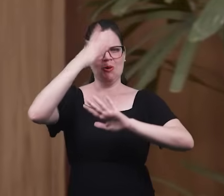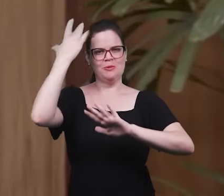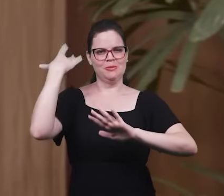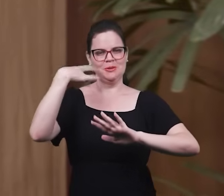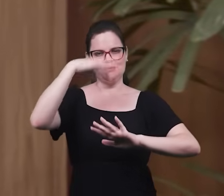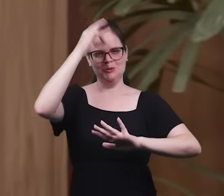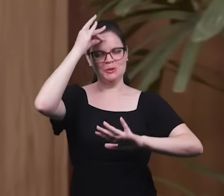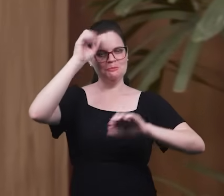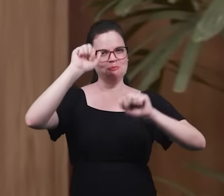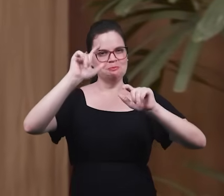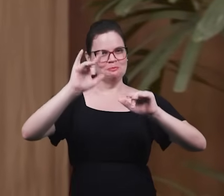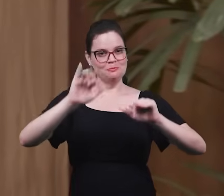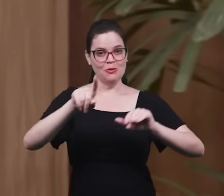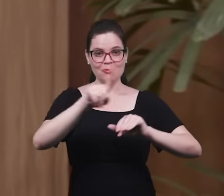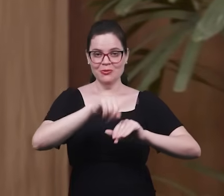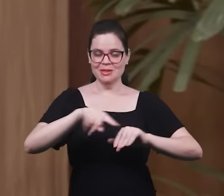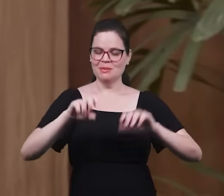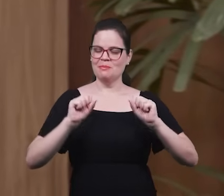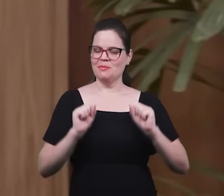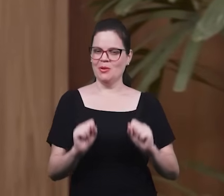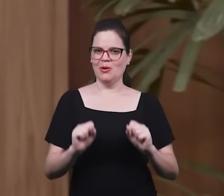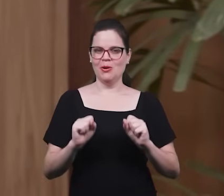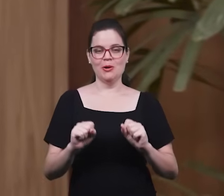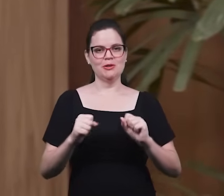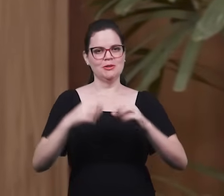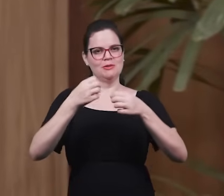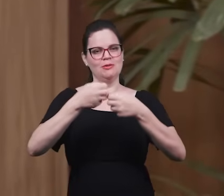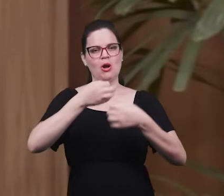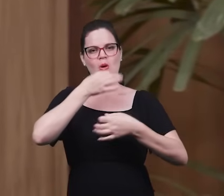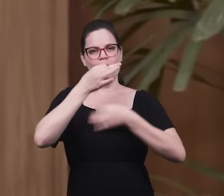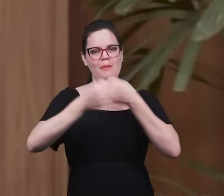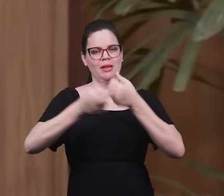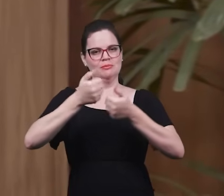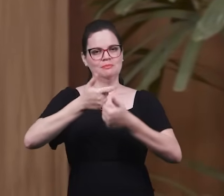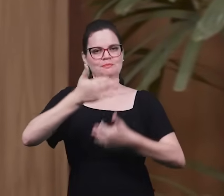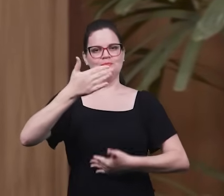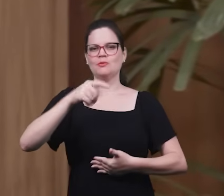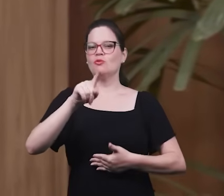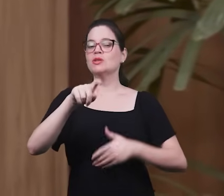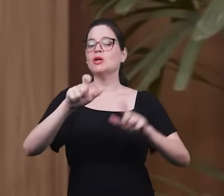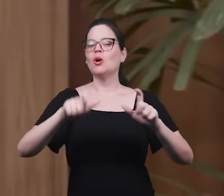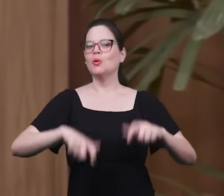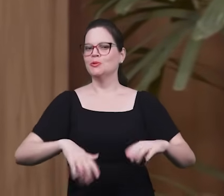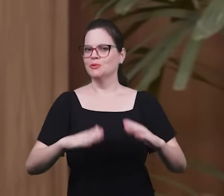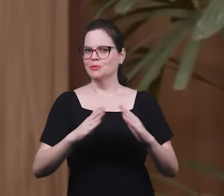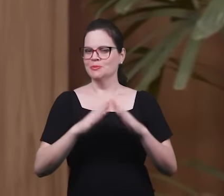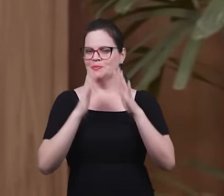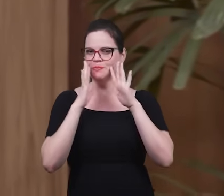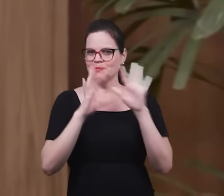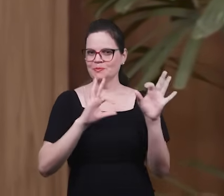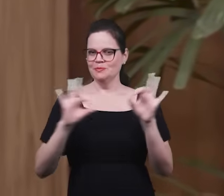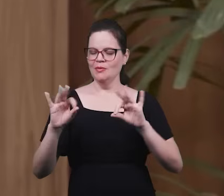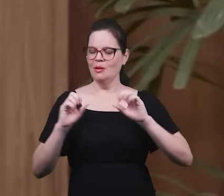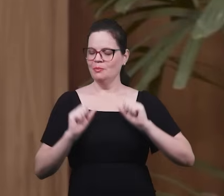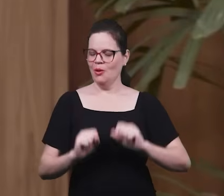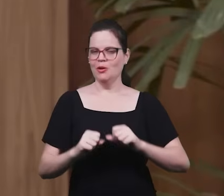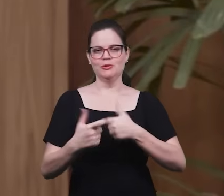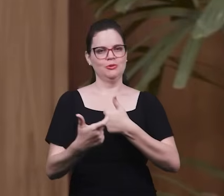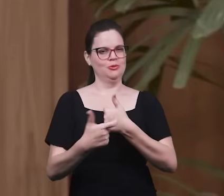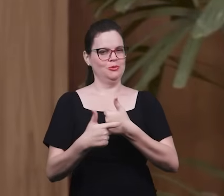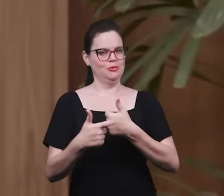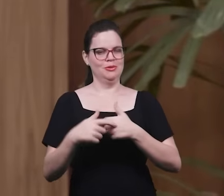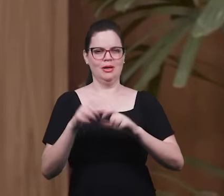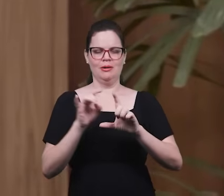Já comece se apresentando, diga de onde você nos assiste. É uma alegria ter você conosco. Comente,